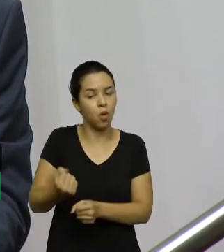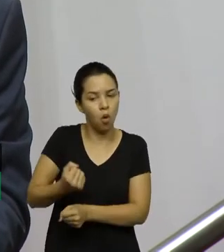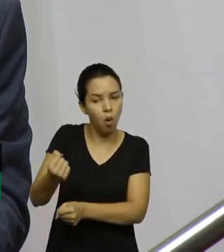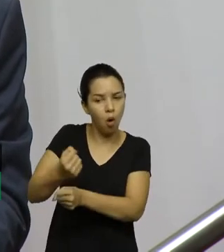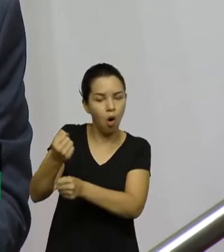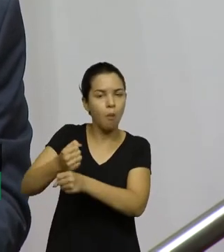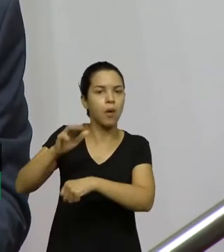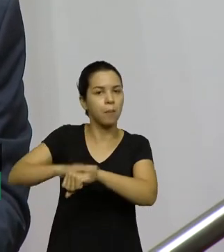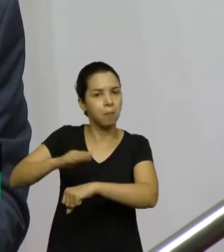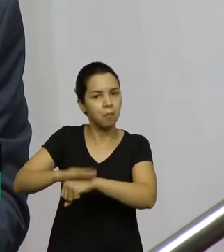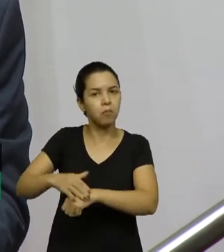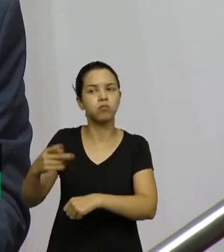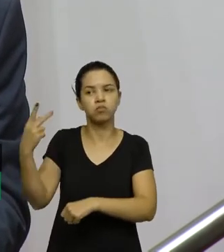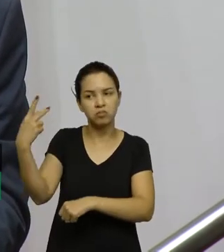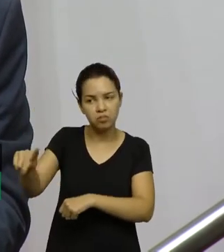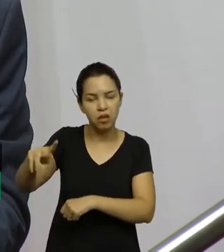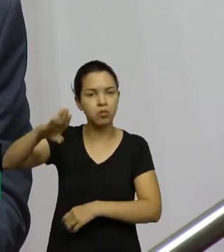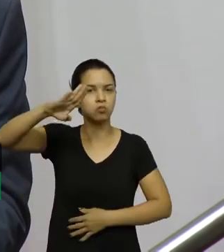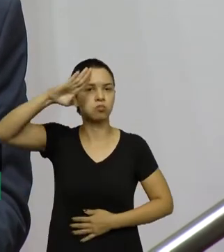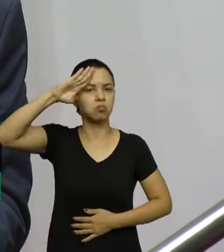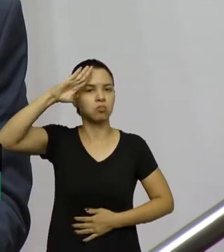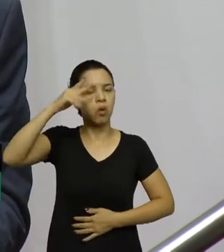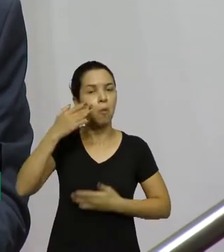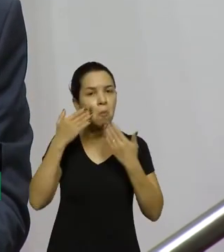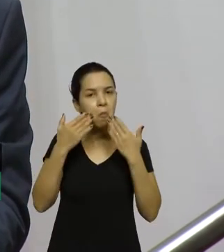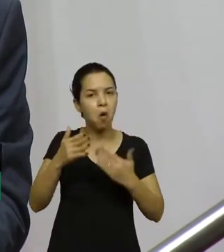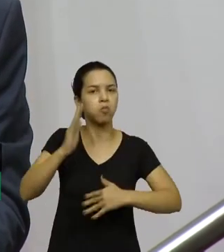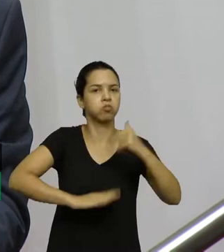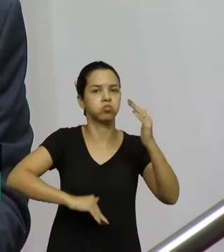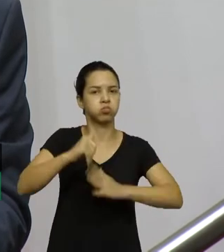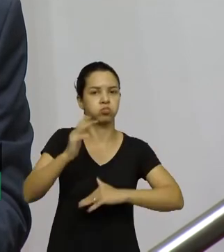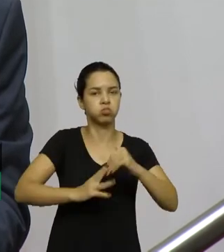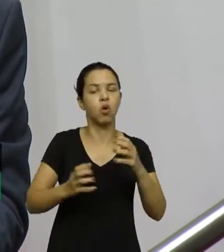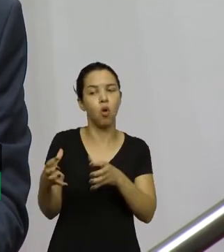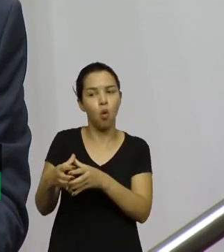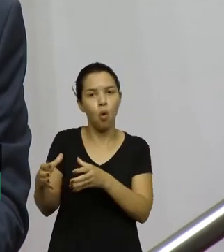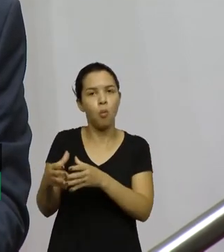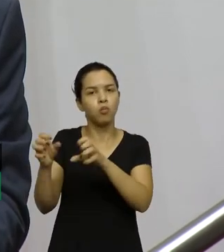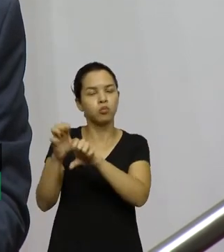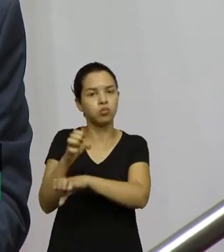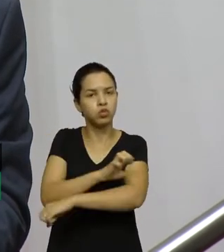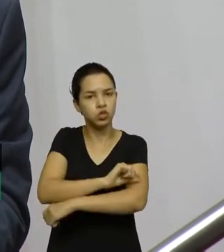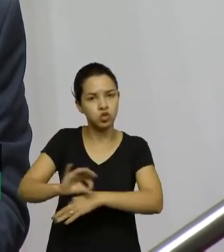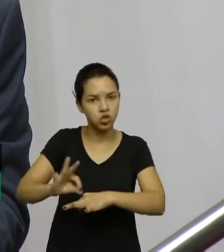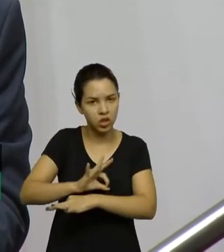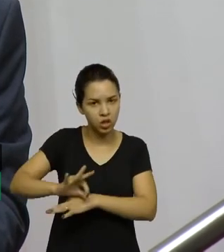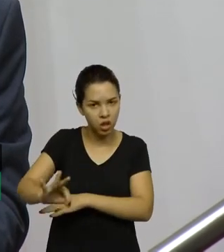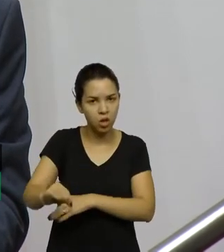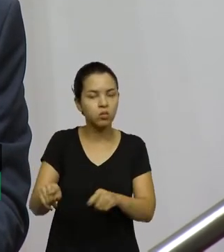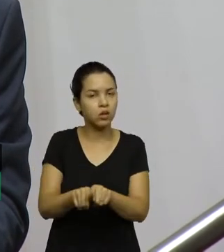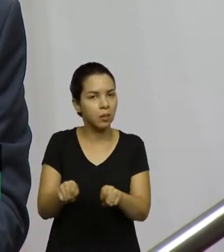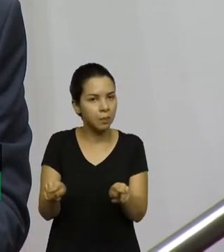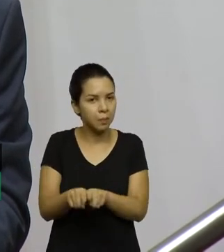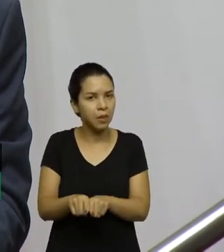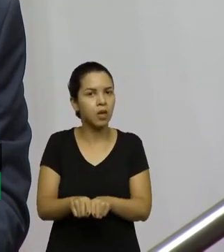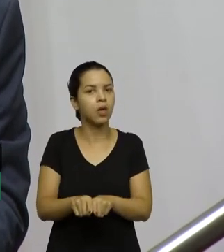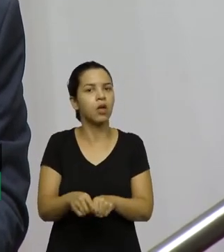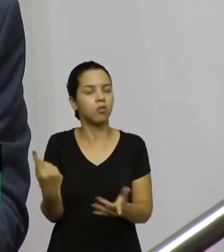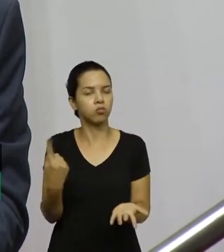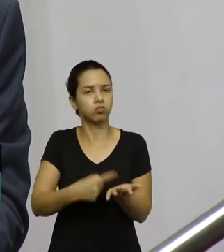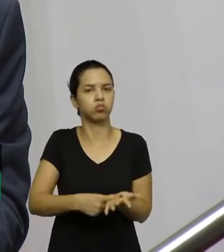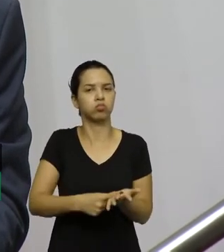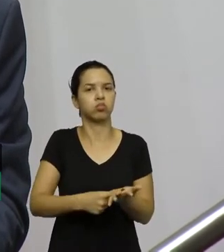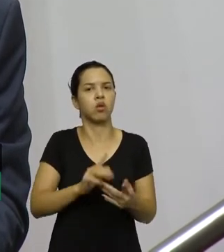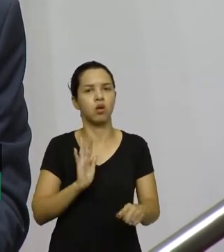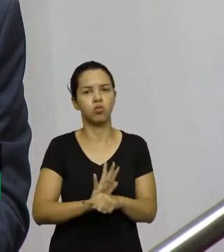pelo Exército, que mostram a competência do seu corpo de engenheiros e o comprometimento com o desenvolvimento do Estado. São